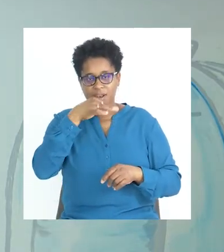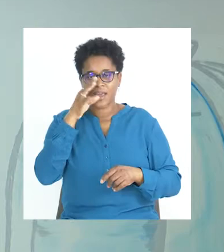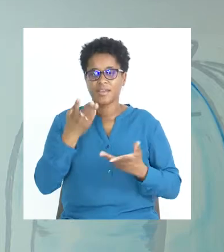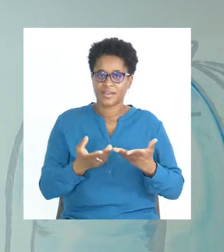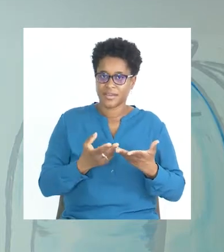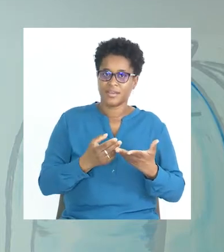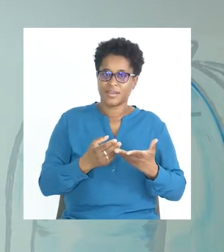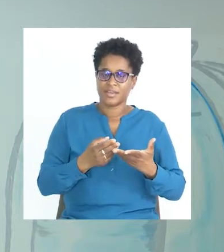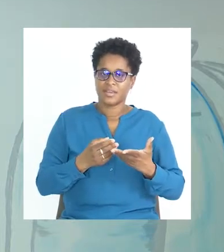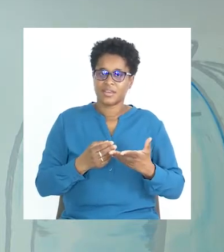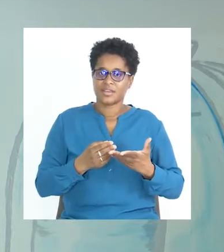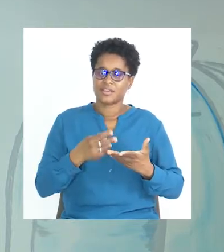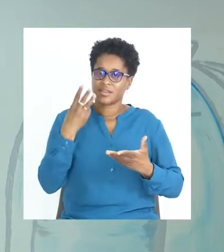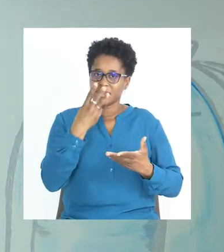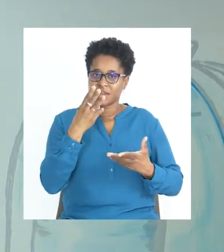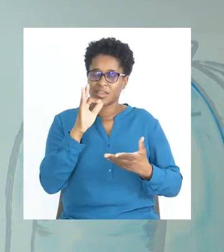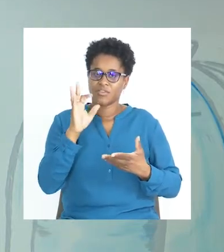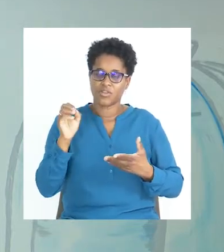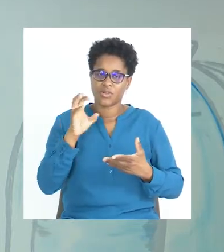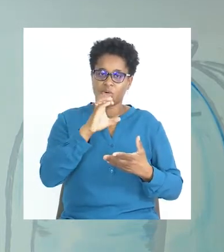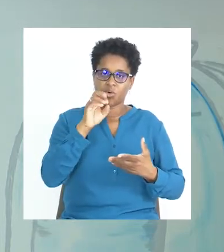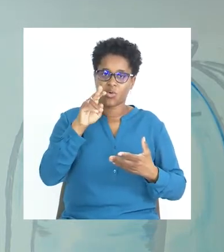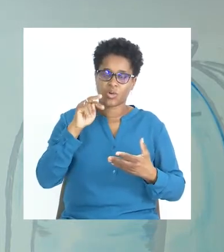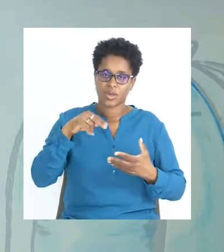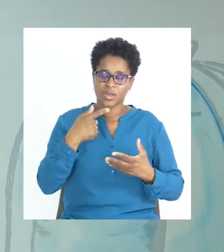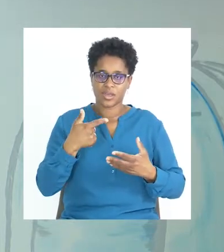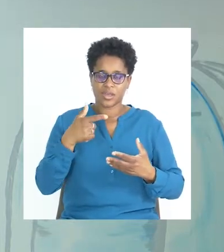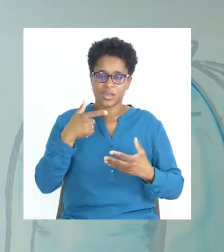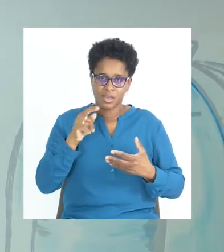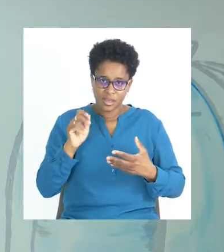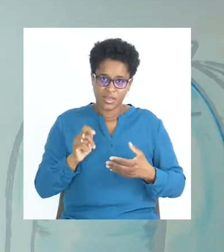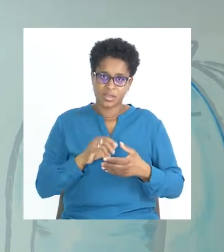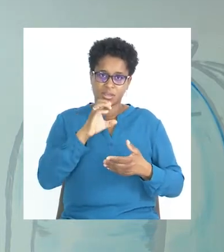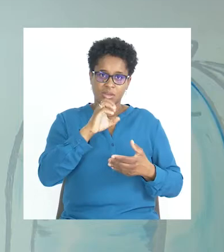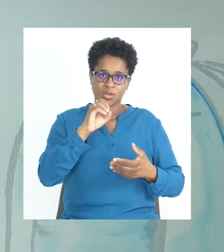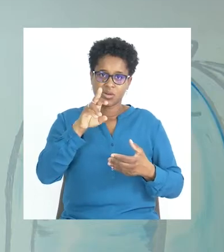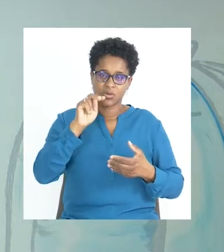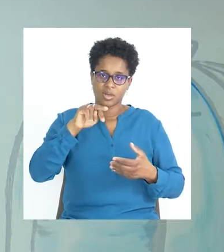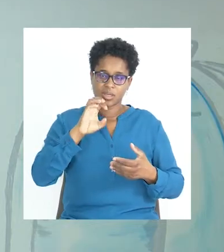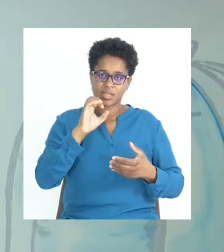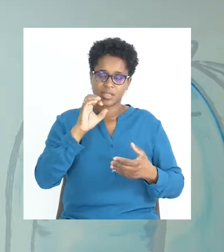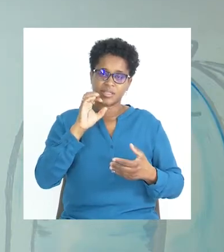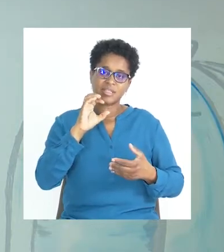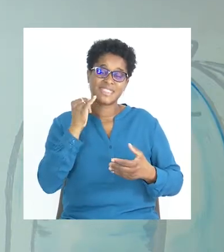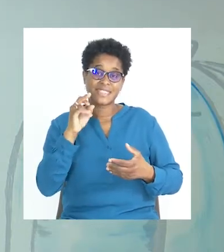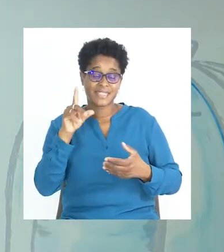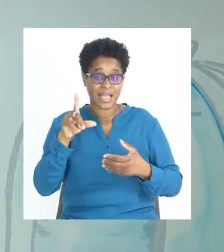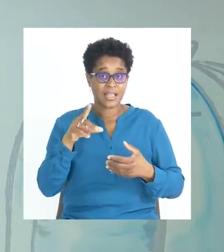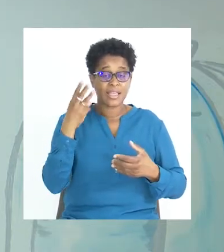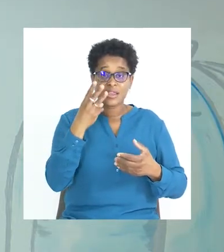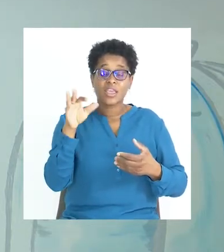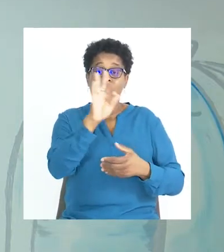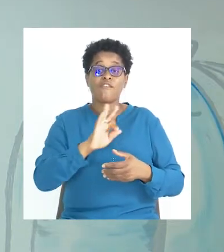norma, certo? Tem 3 formas: corrente, coloquial ou norma. 3 nomeações para o mesmo nível de